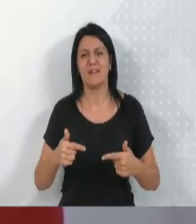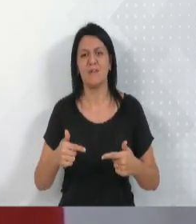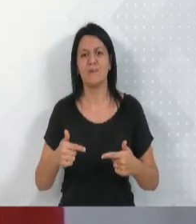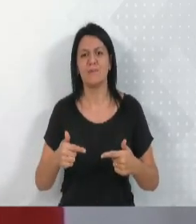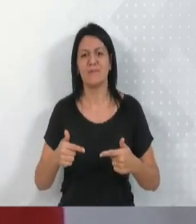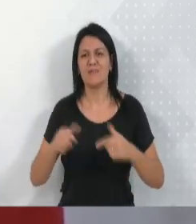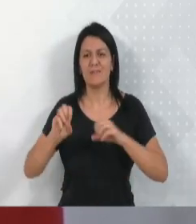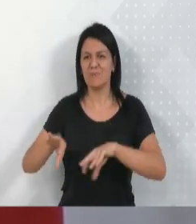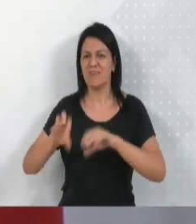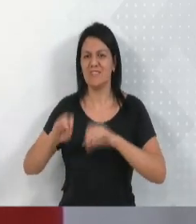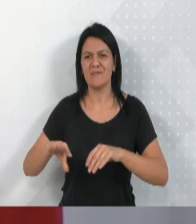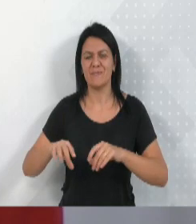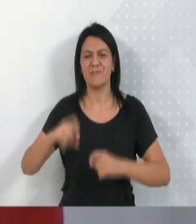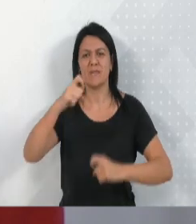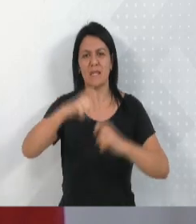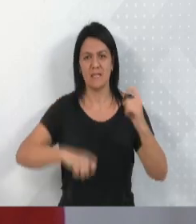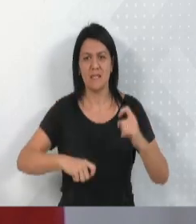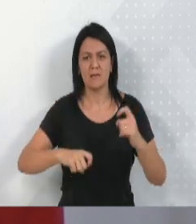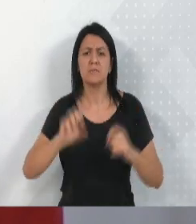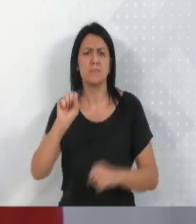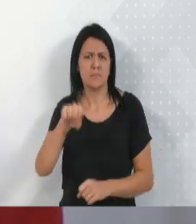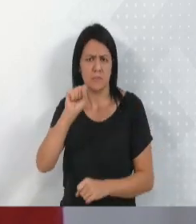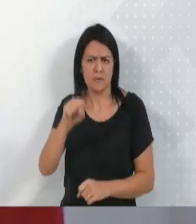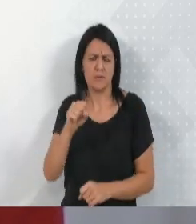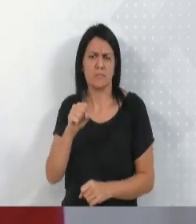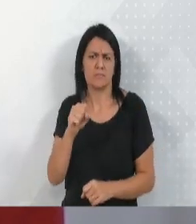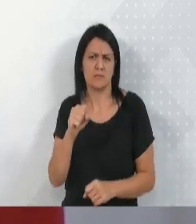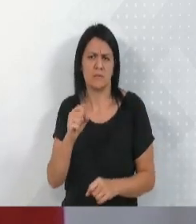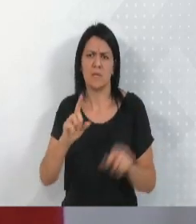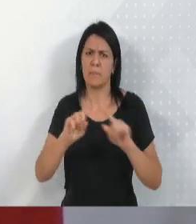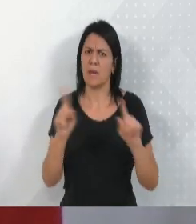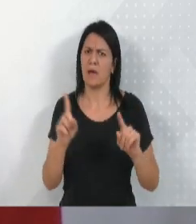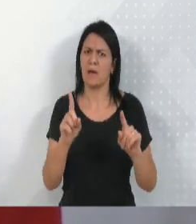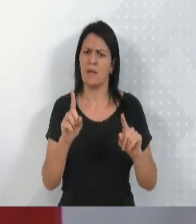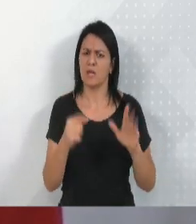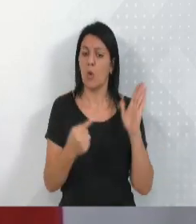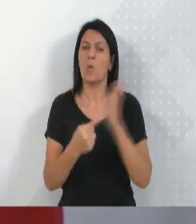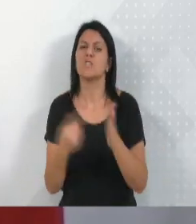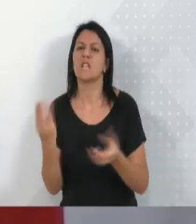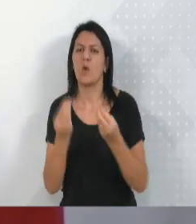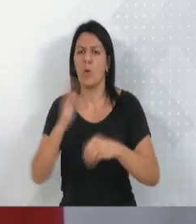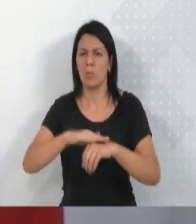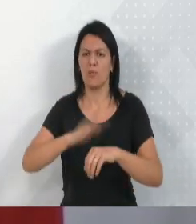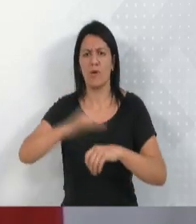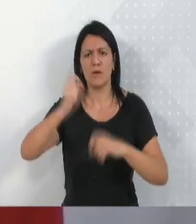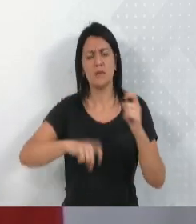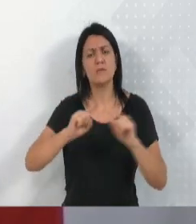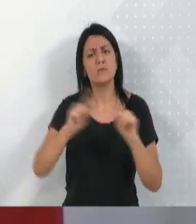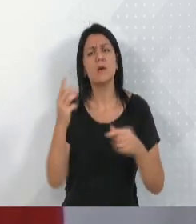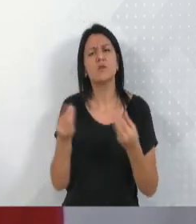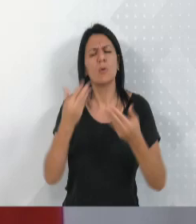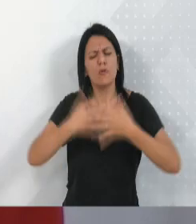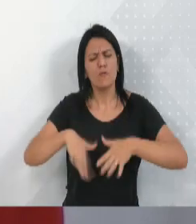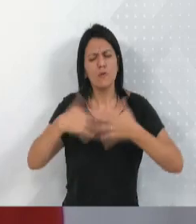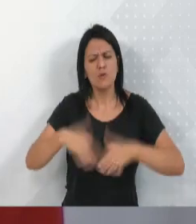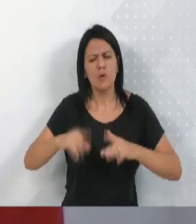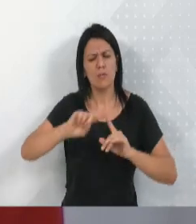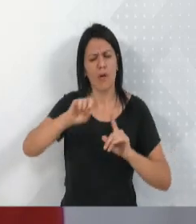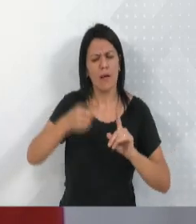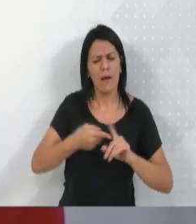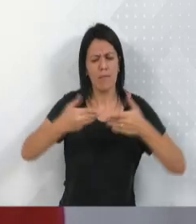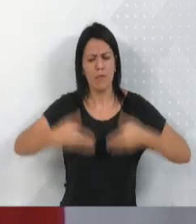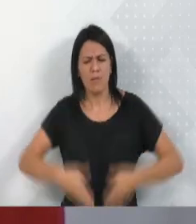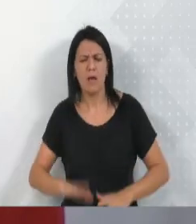escolas falar de sexo, não da conduta que deve ser adotada no sexo, mas como que funciona a reprodução humana. E tem sido feito esse